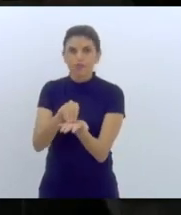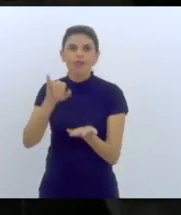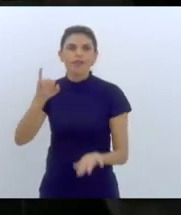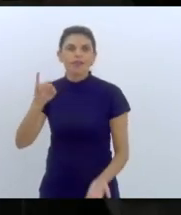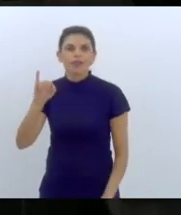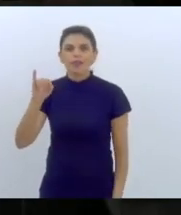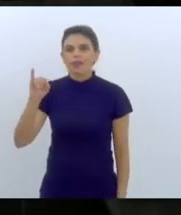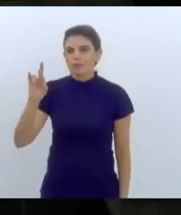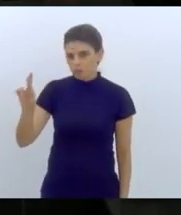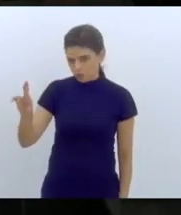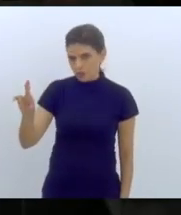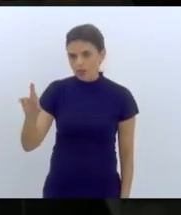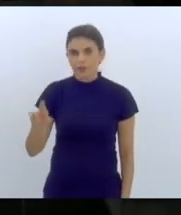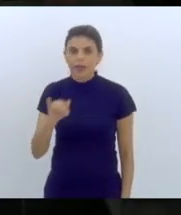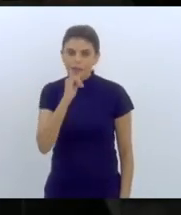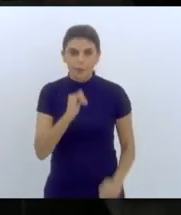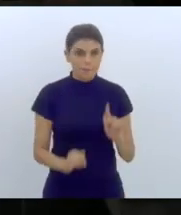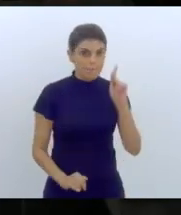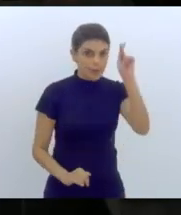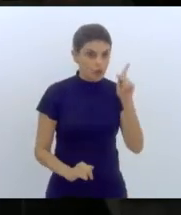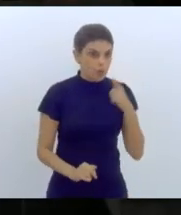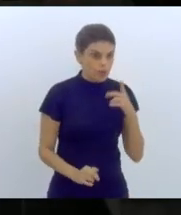receita bruta,